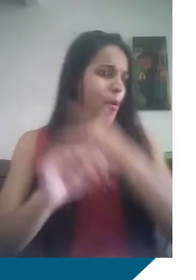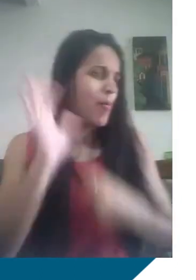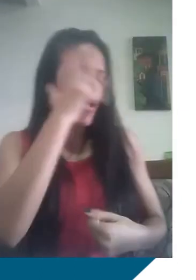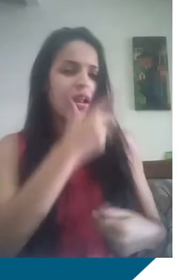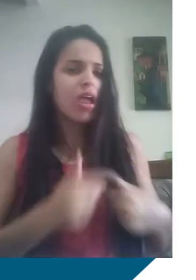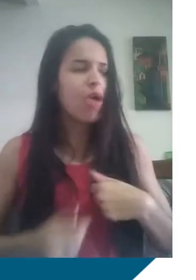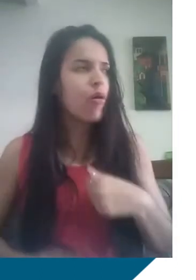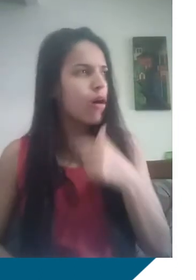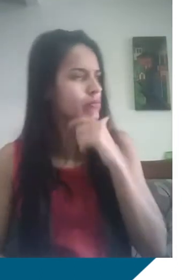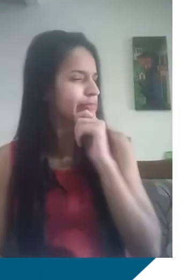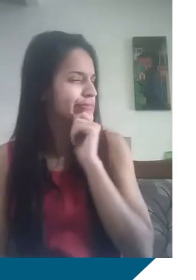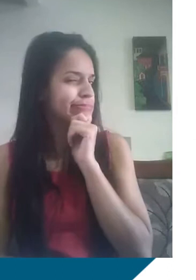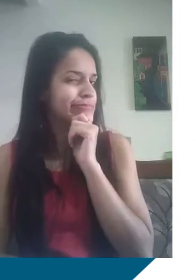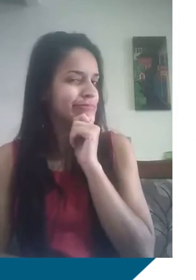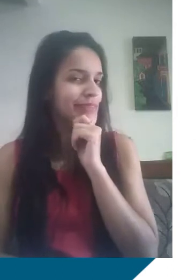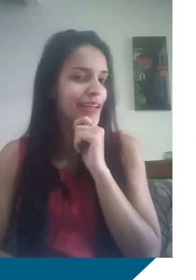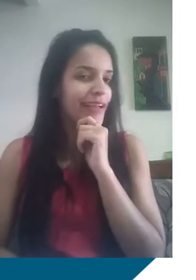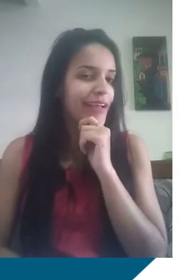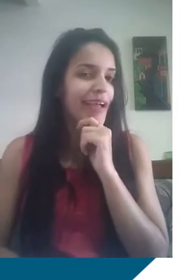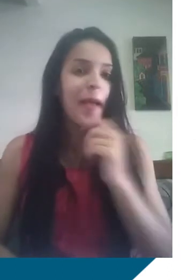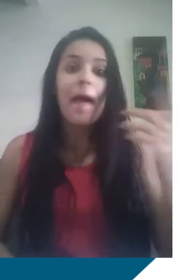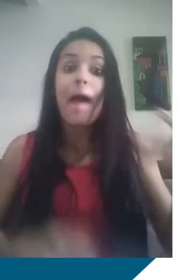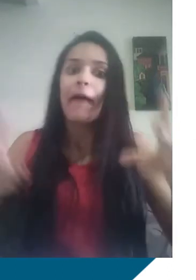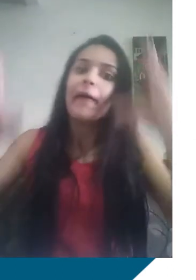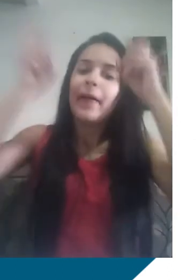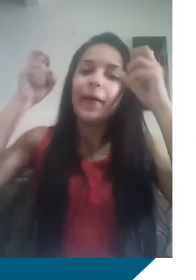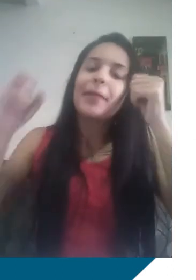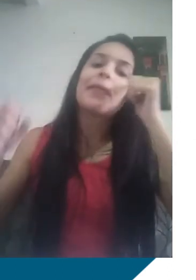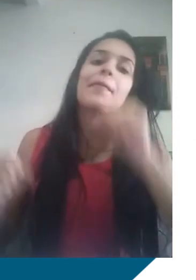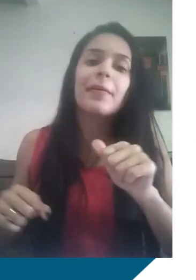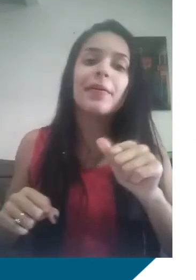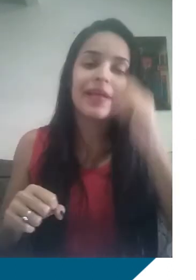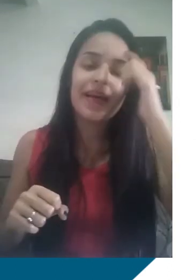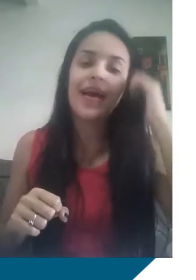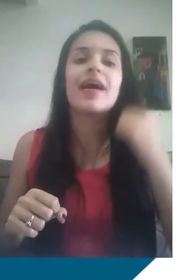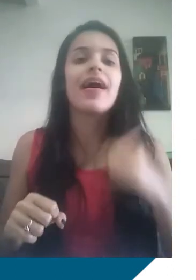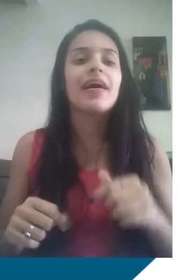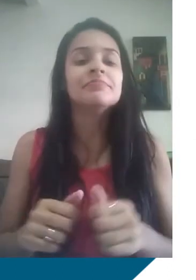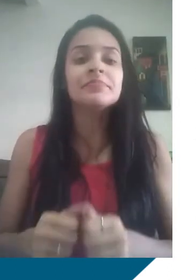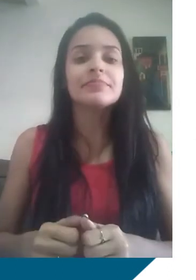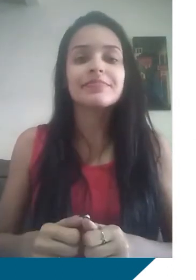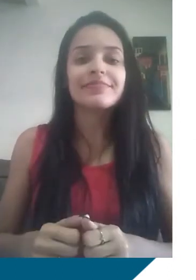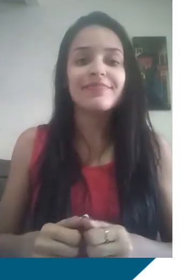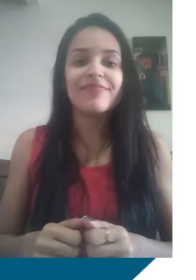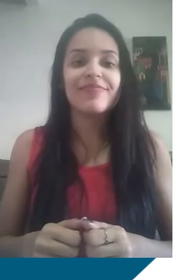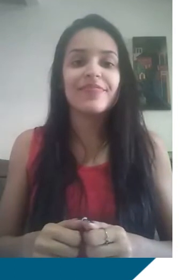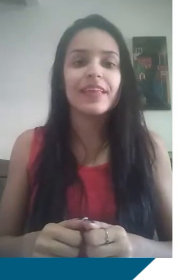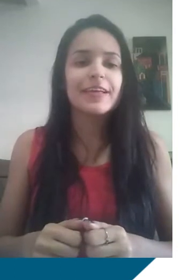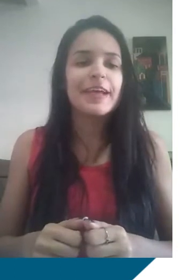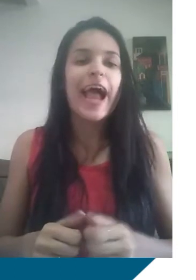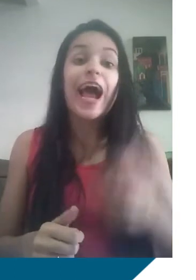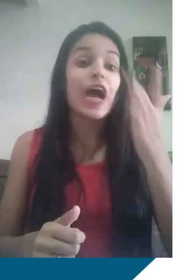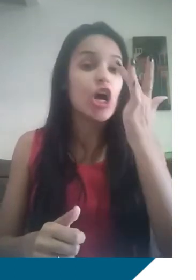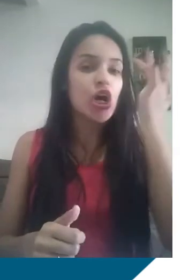desconfiança. Percebi, afinal, que elas zombavam e não me suscetibilizei. Longe disso. Achei curiosa aquela maneira de falar pelo